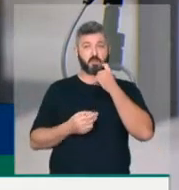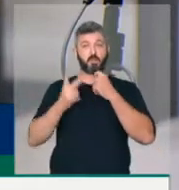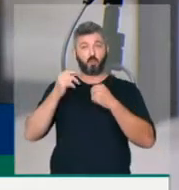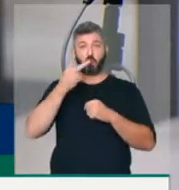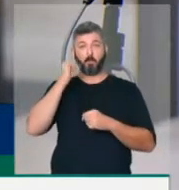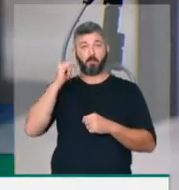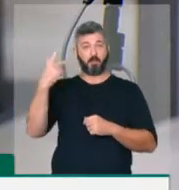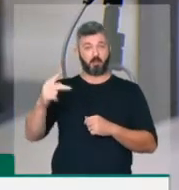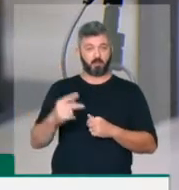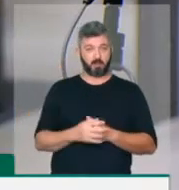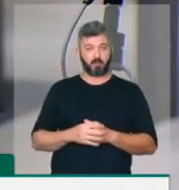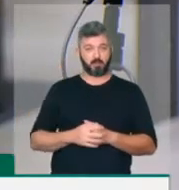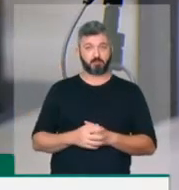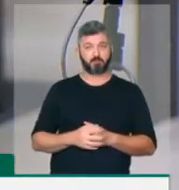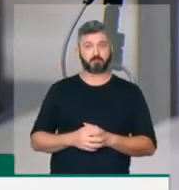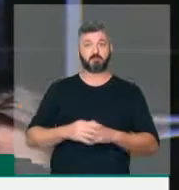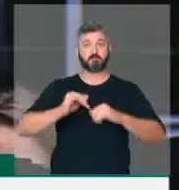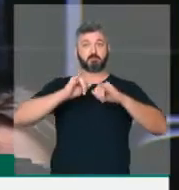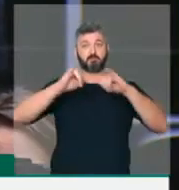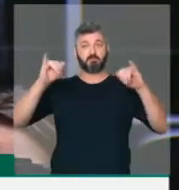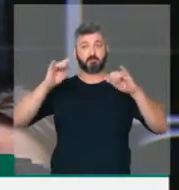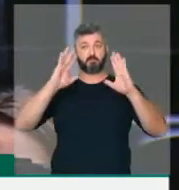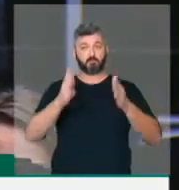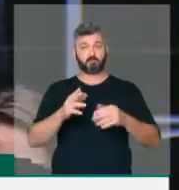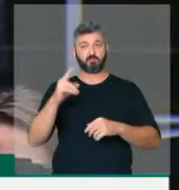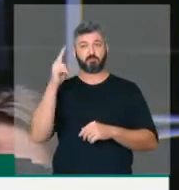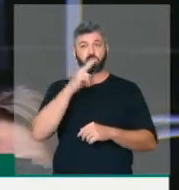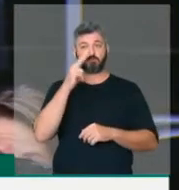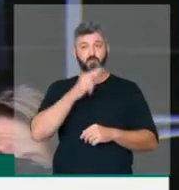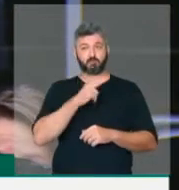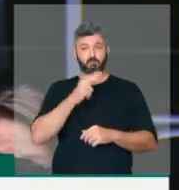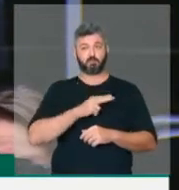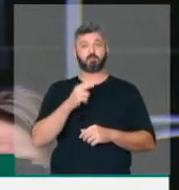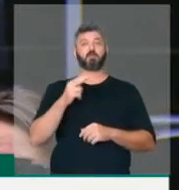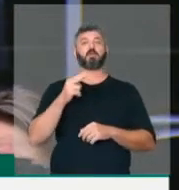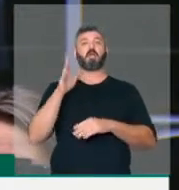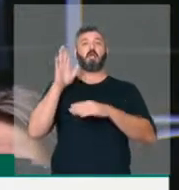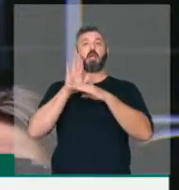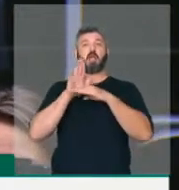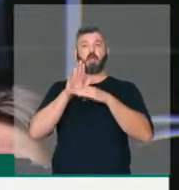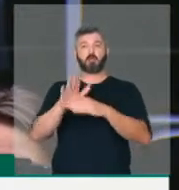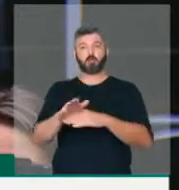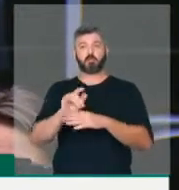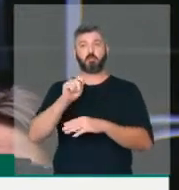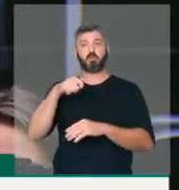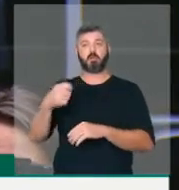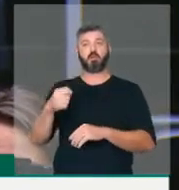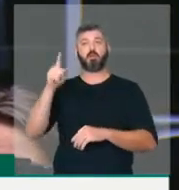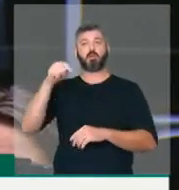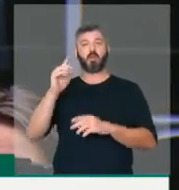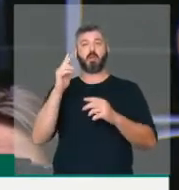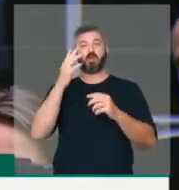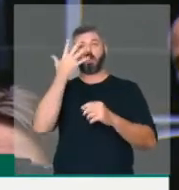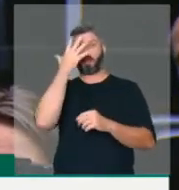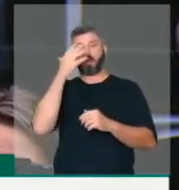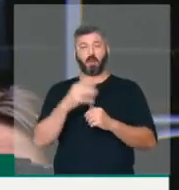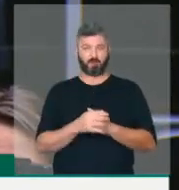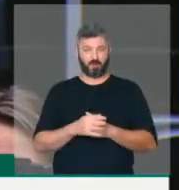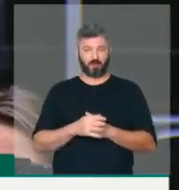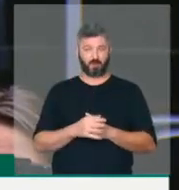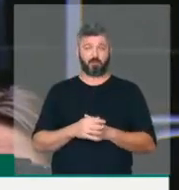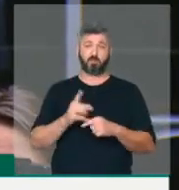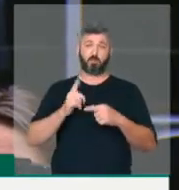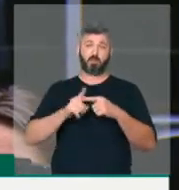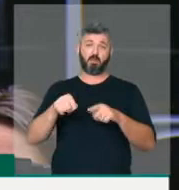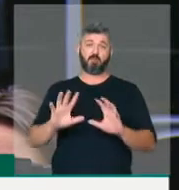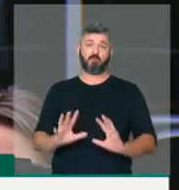saudoso Eduardo Campos, anunciou um auxílio emergencial para quem vive do carnaval. Carnaval é